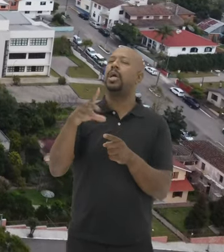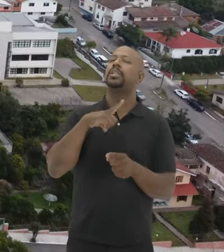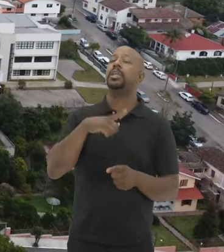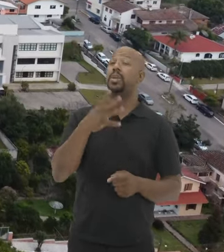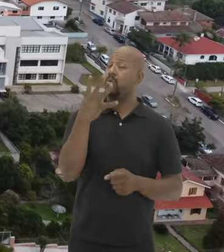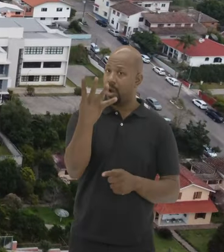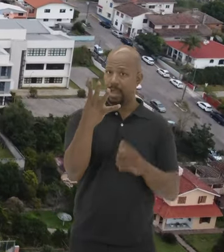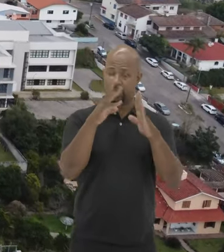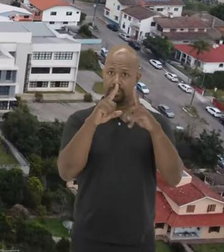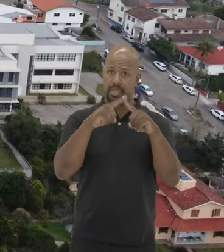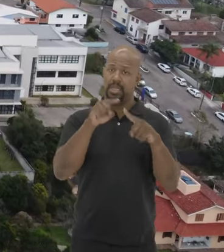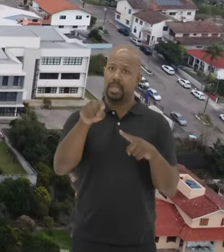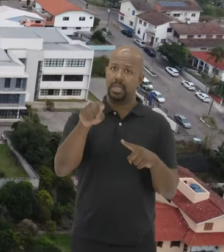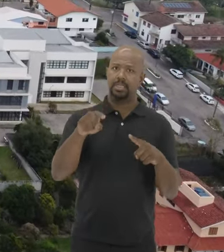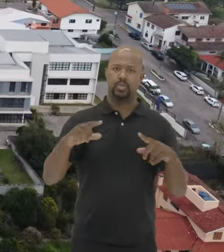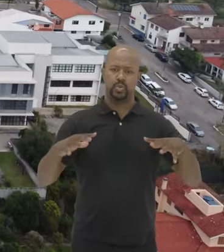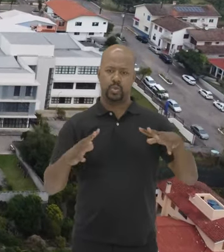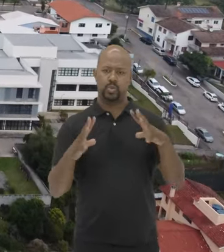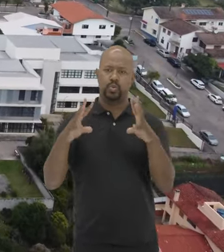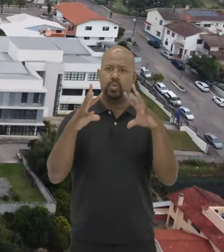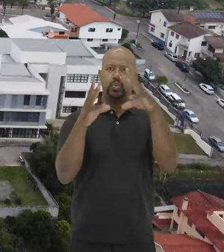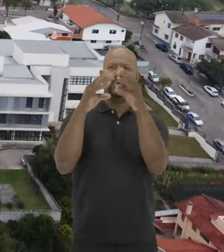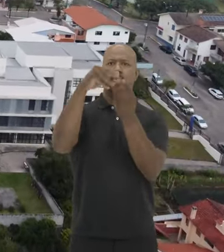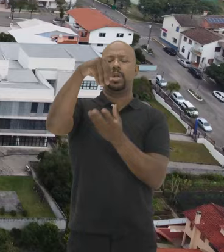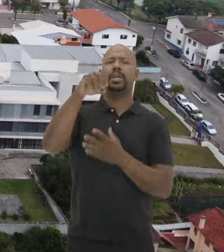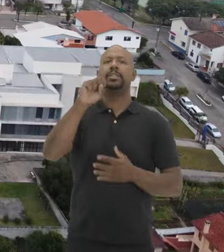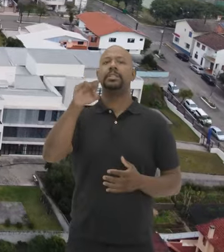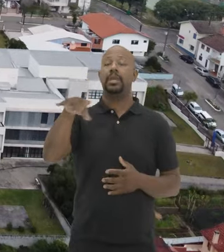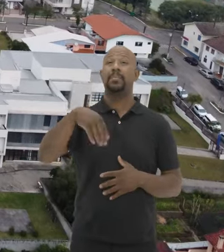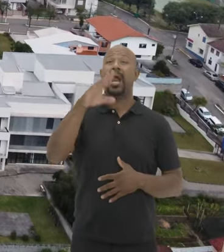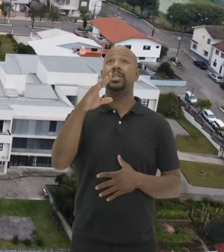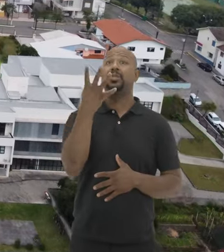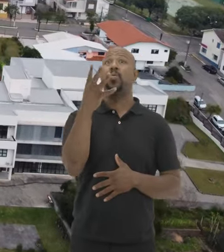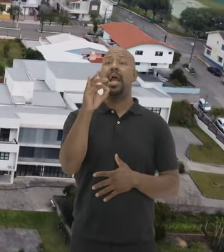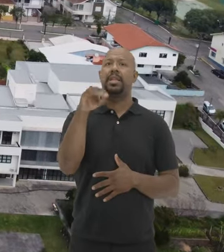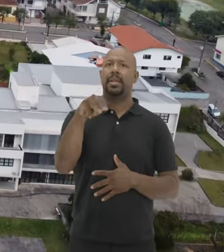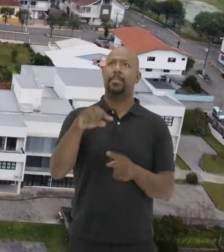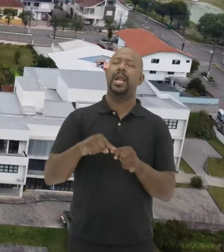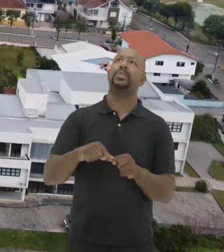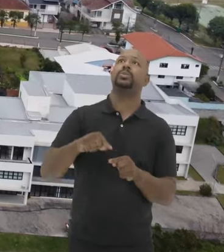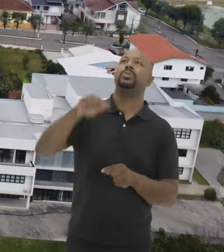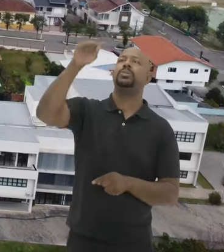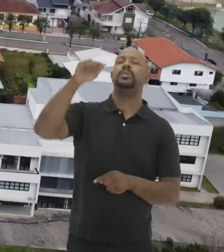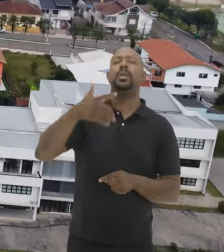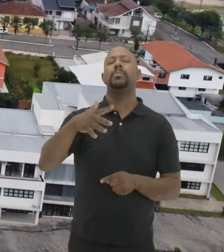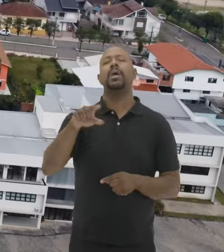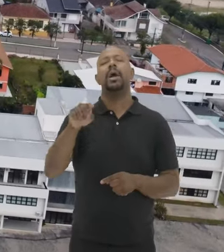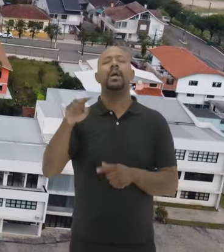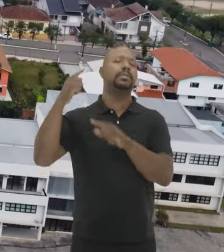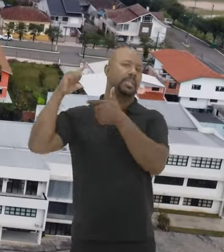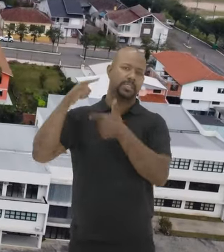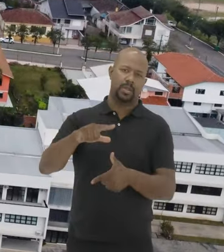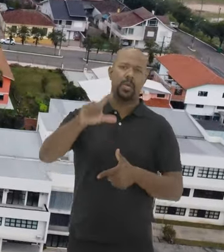quatro igrejas com torre cilíndrica. Né? Essa torre tem mais de 40 metros. E ela segue uma